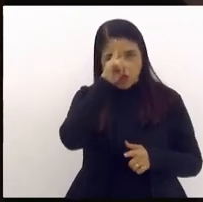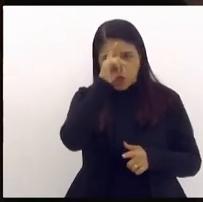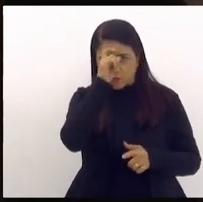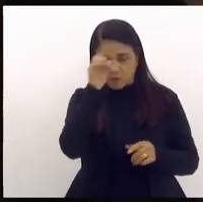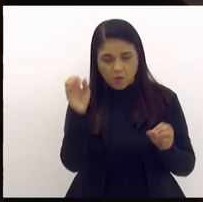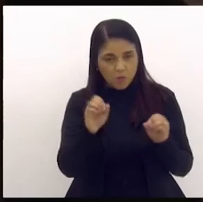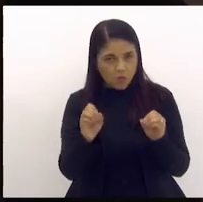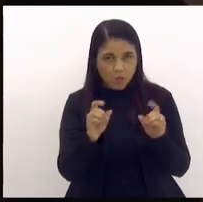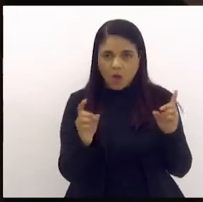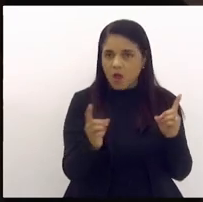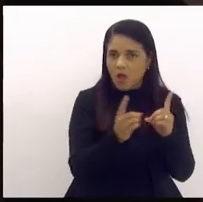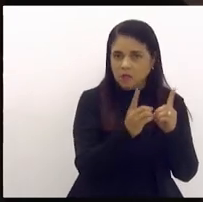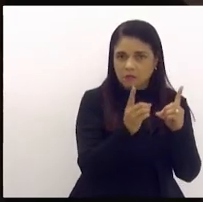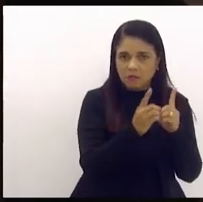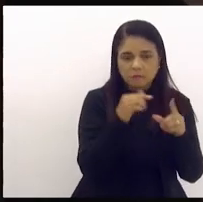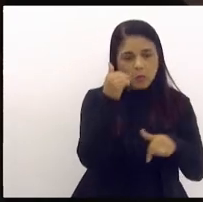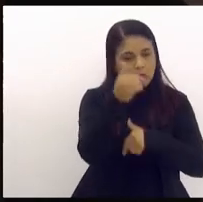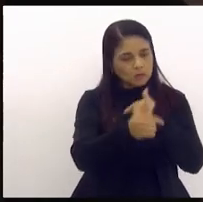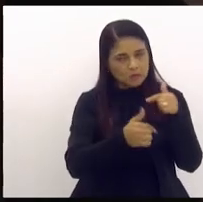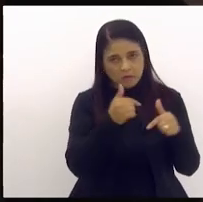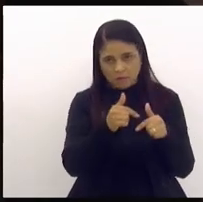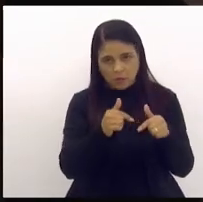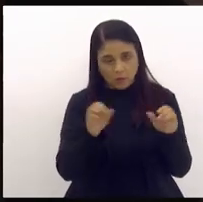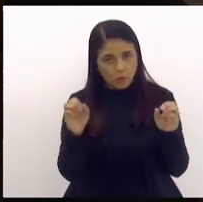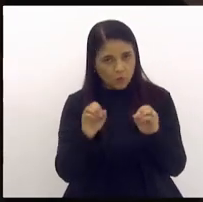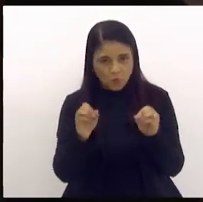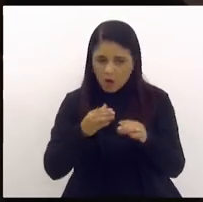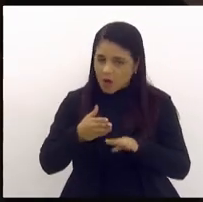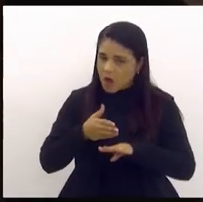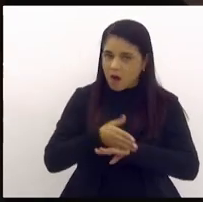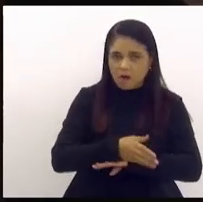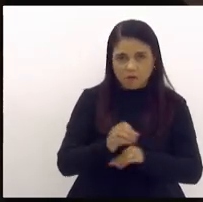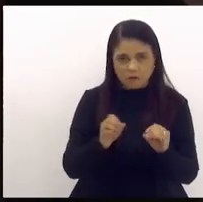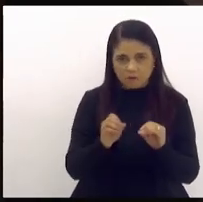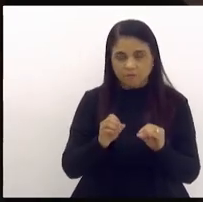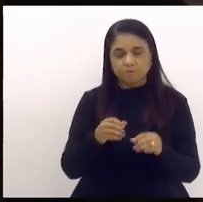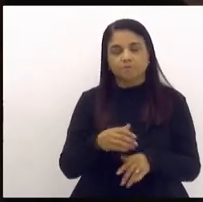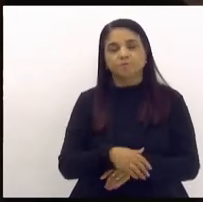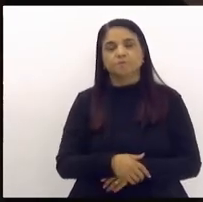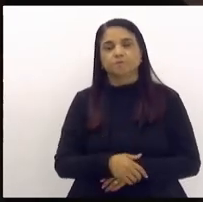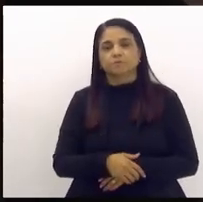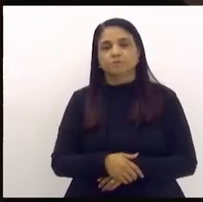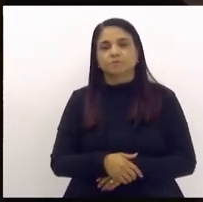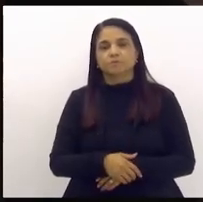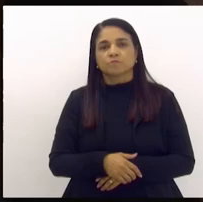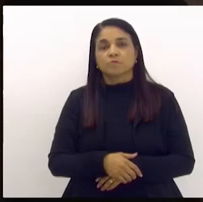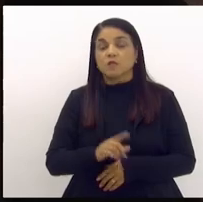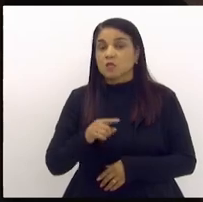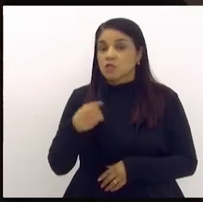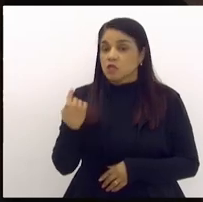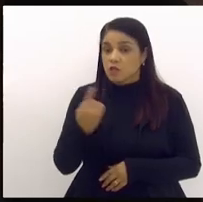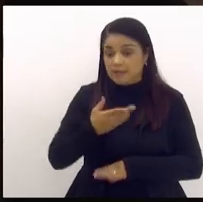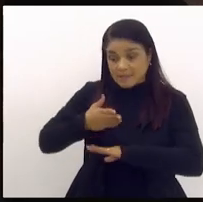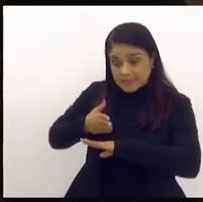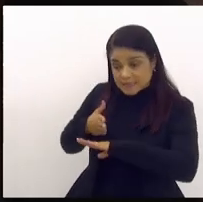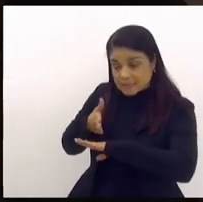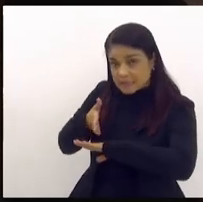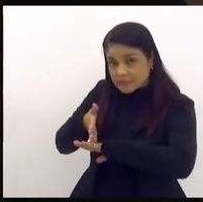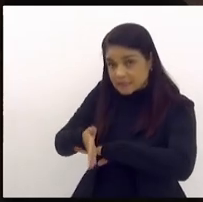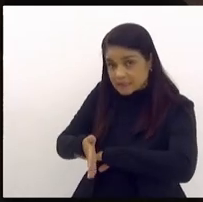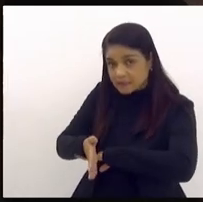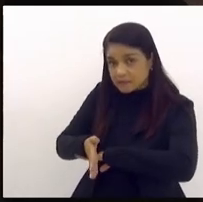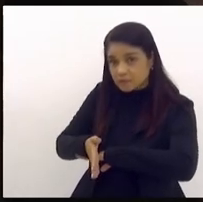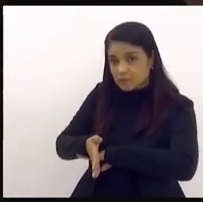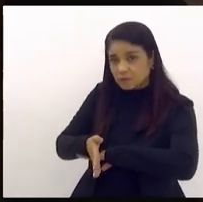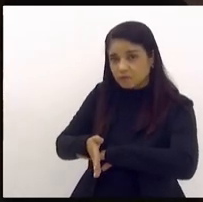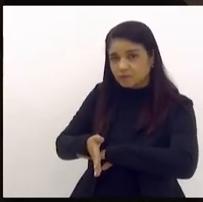a atendimento médico, ao trabalho dos profissionais de saúde. Nós adentramos aquele